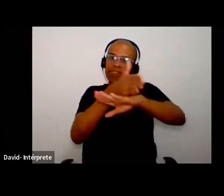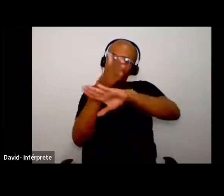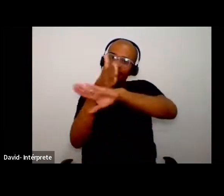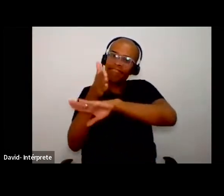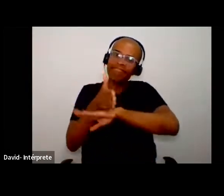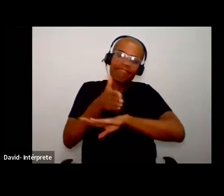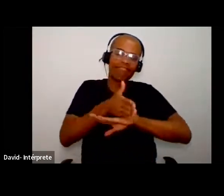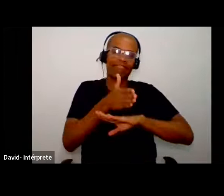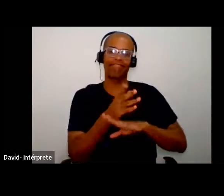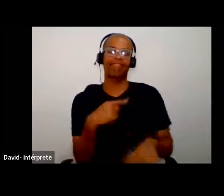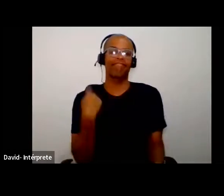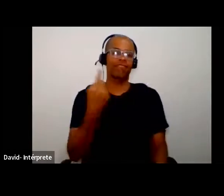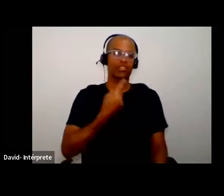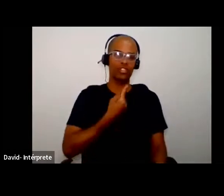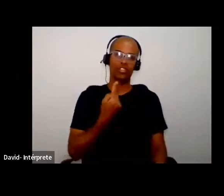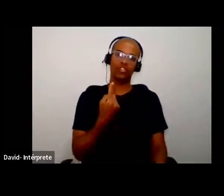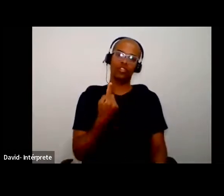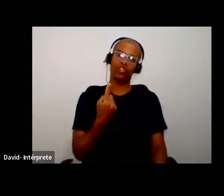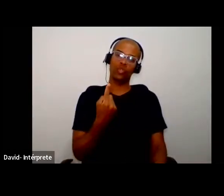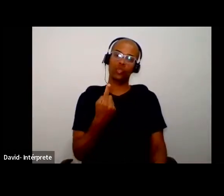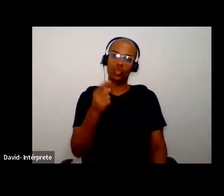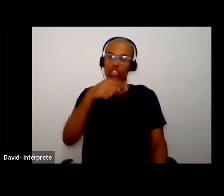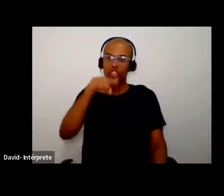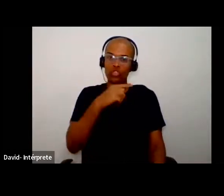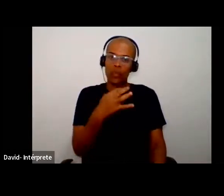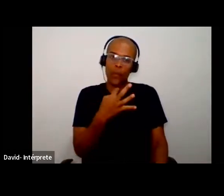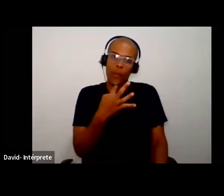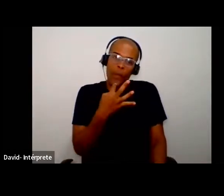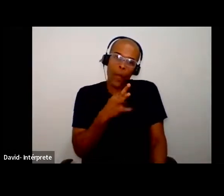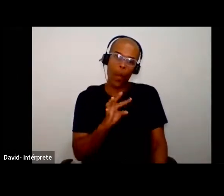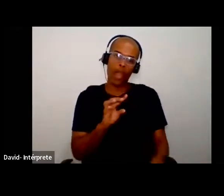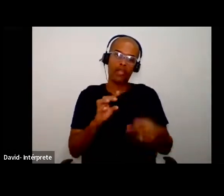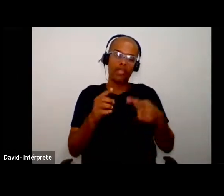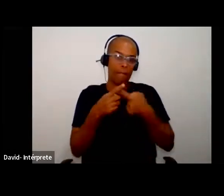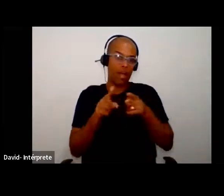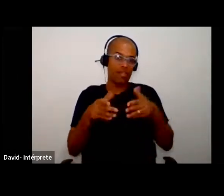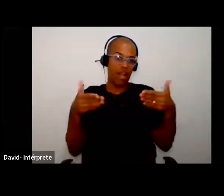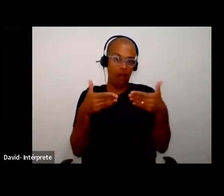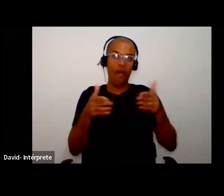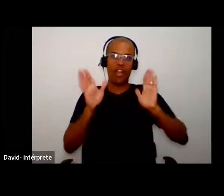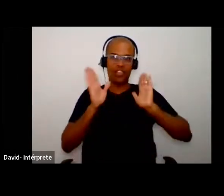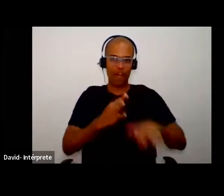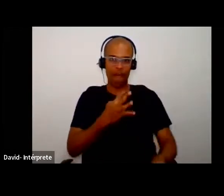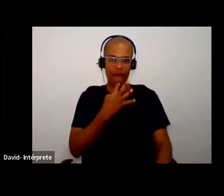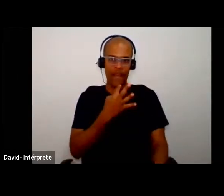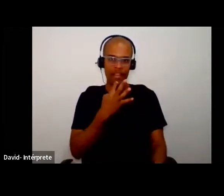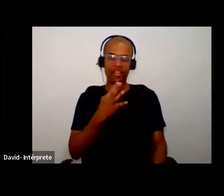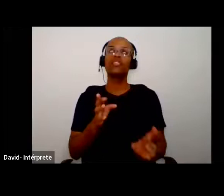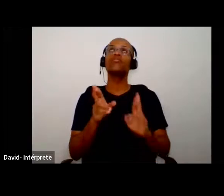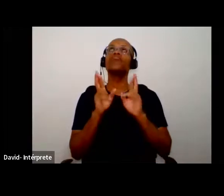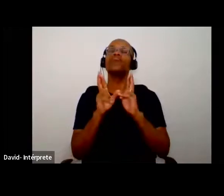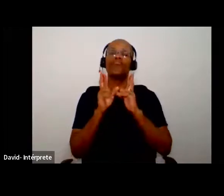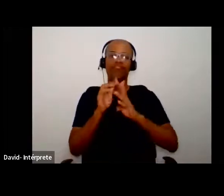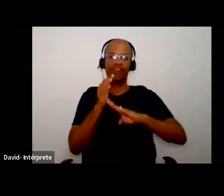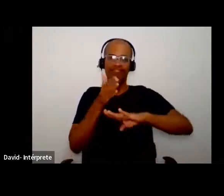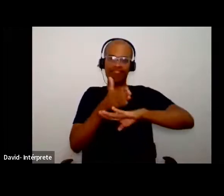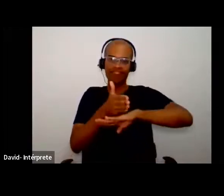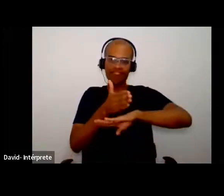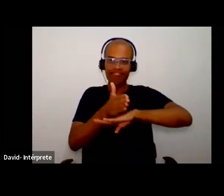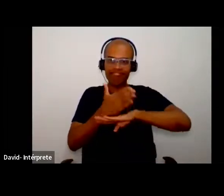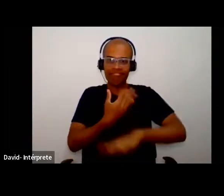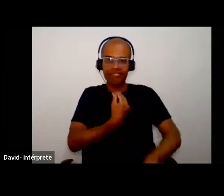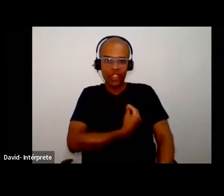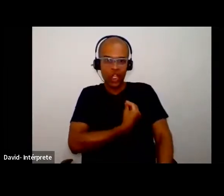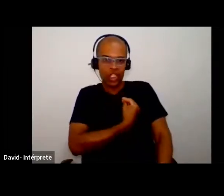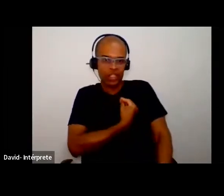gente ainda não conhecia, que agora conhecemos e que esperamos poder fazer parte aí da nossa vida, da